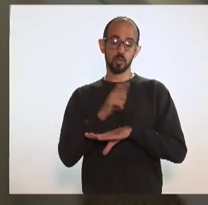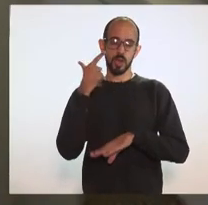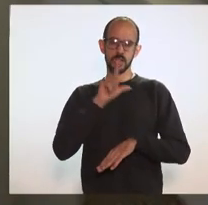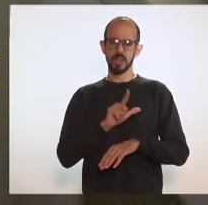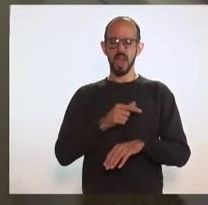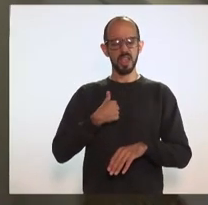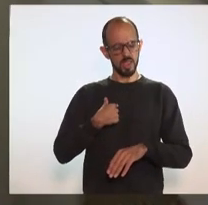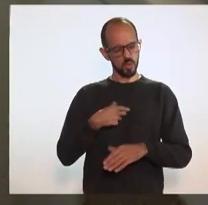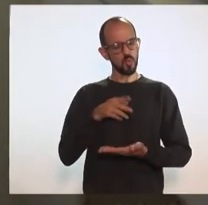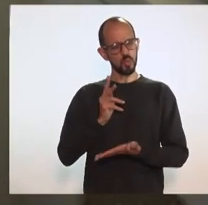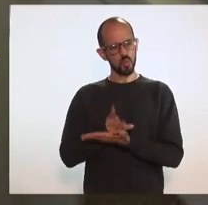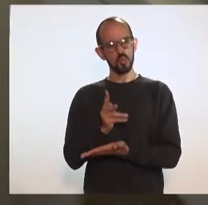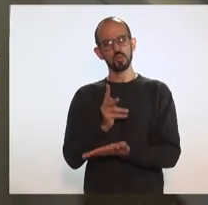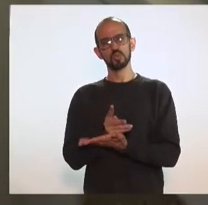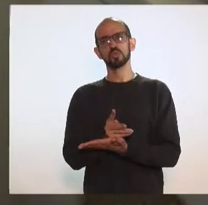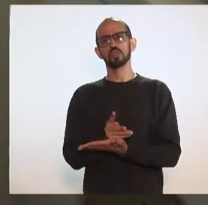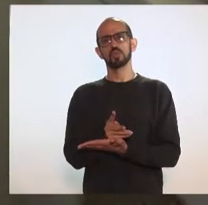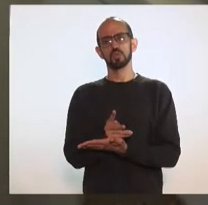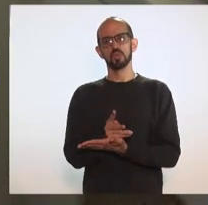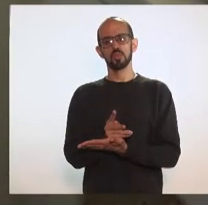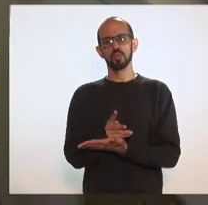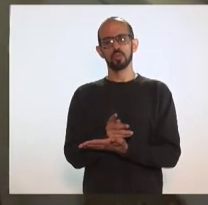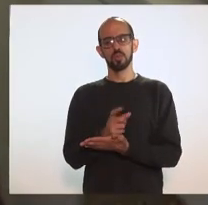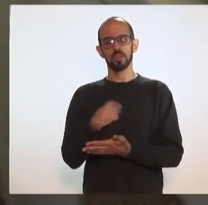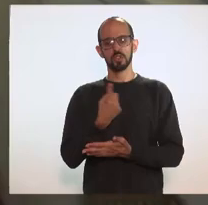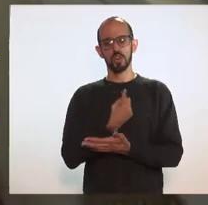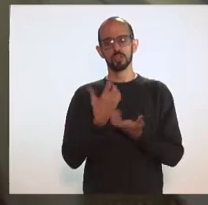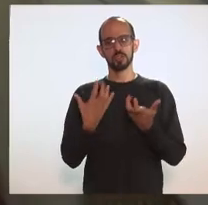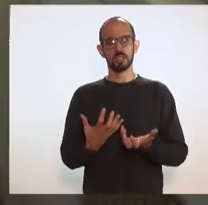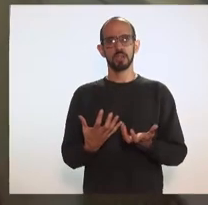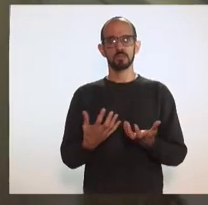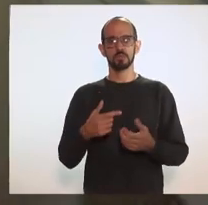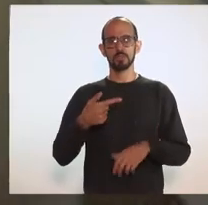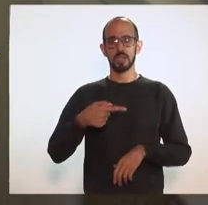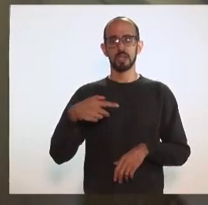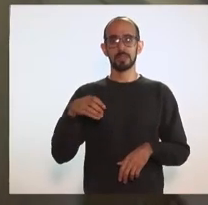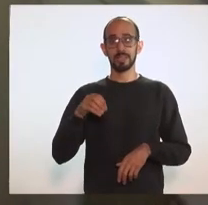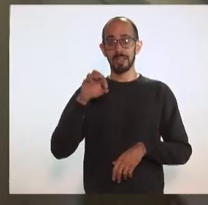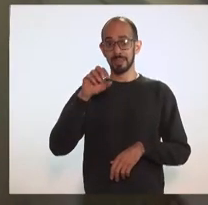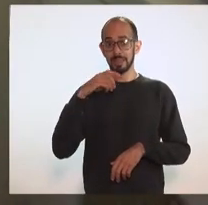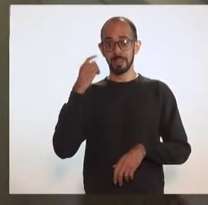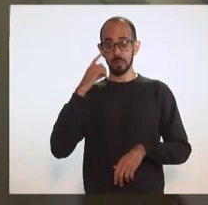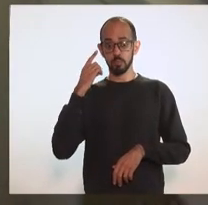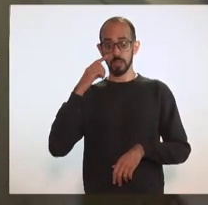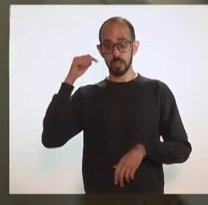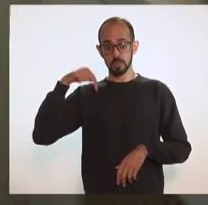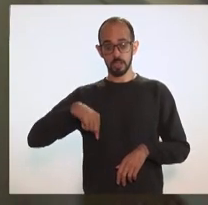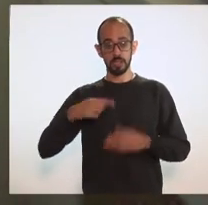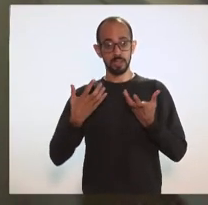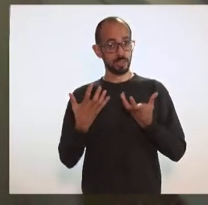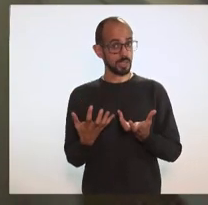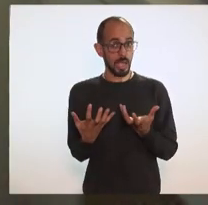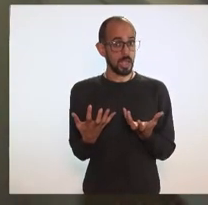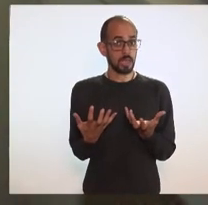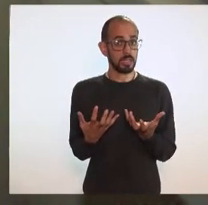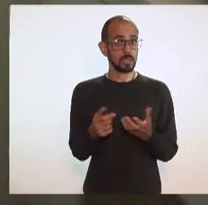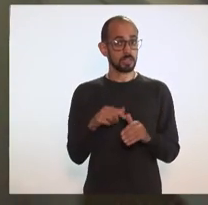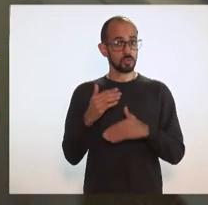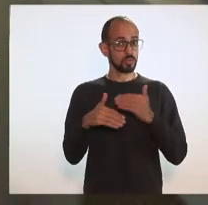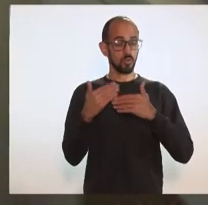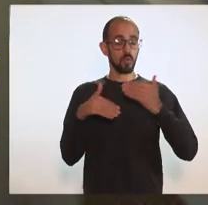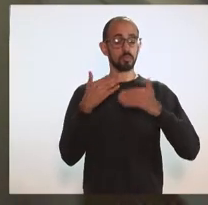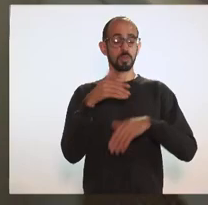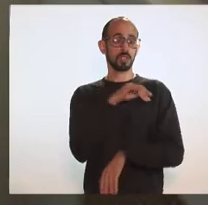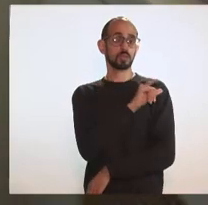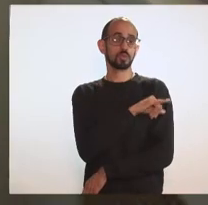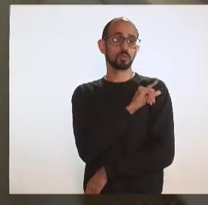outra pelo meu status Por que que é o que nós queremos os 70 deputados que querem é o desigual dentro